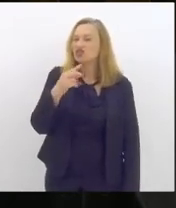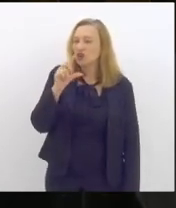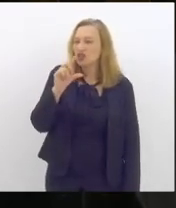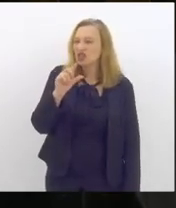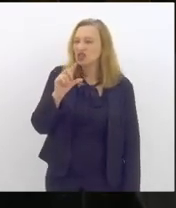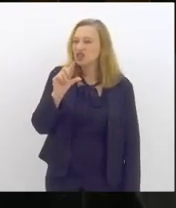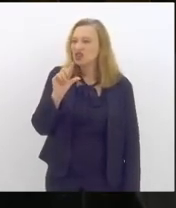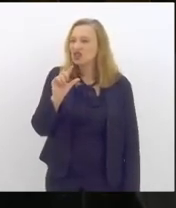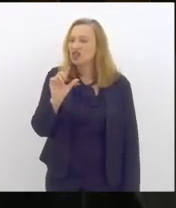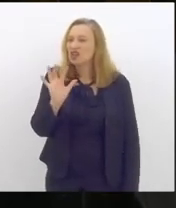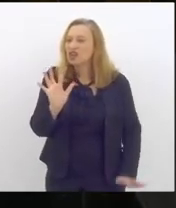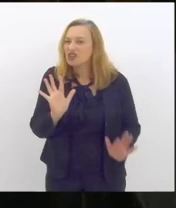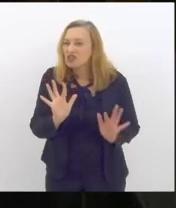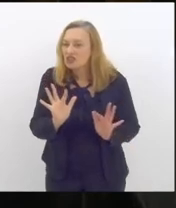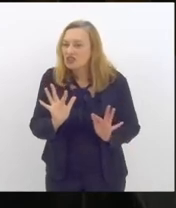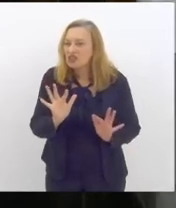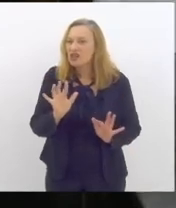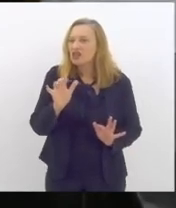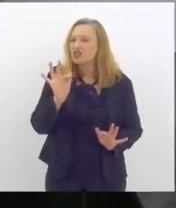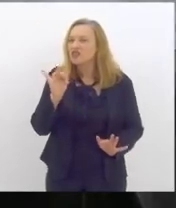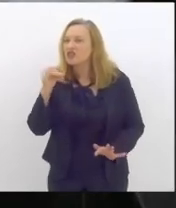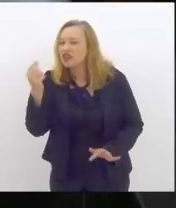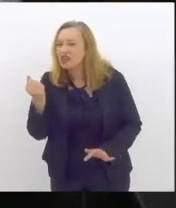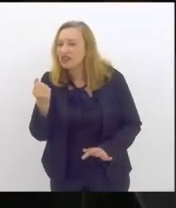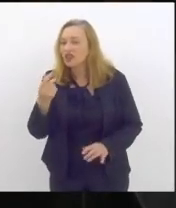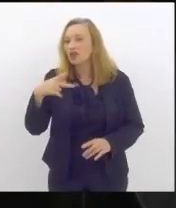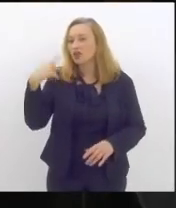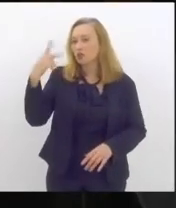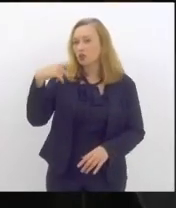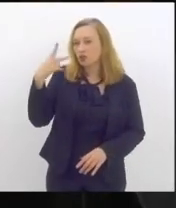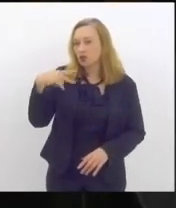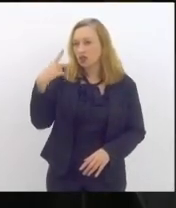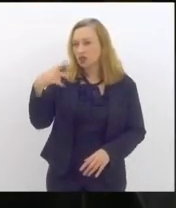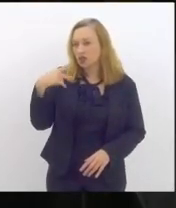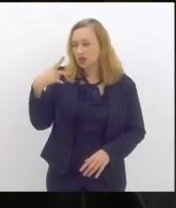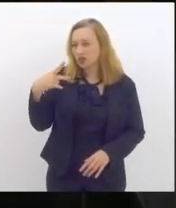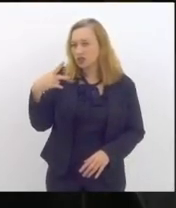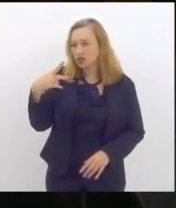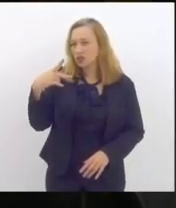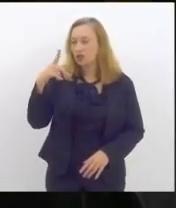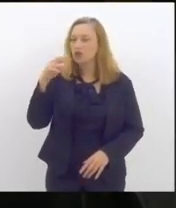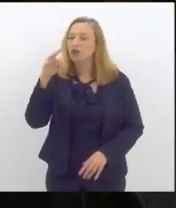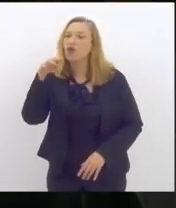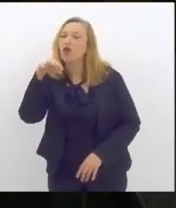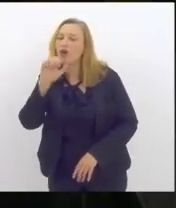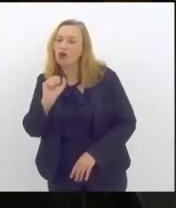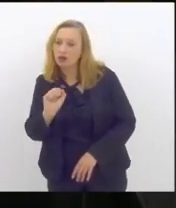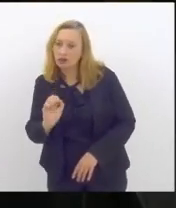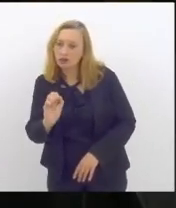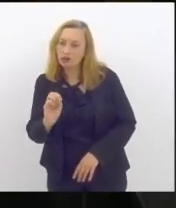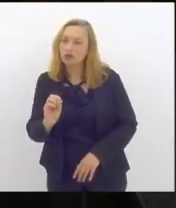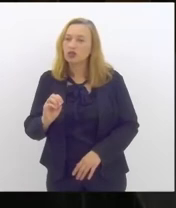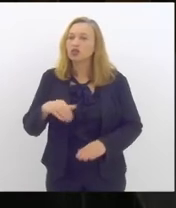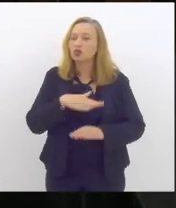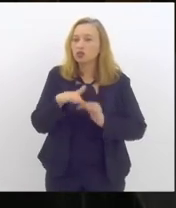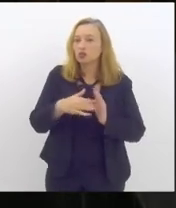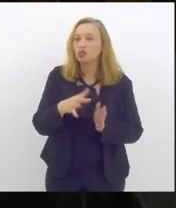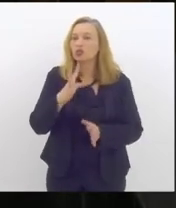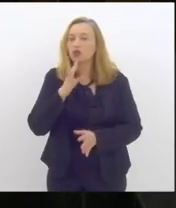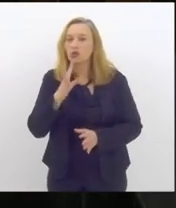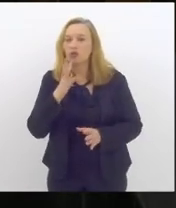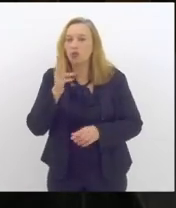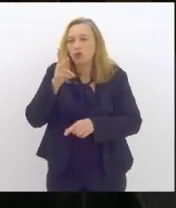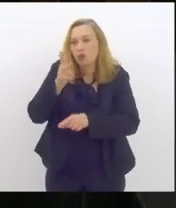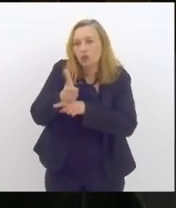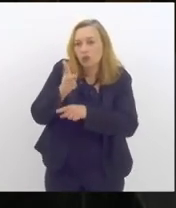adúltero o político folclórico que todos conhece gravou o